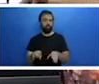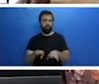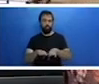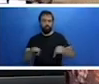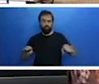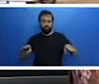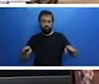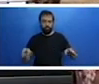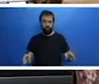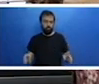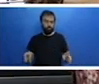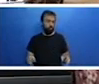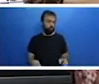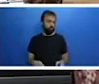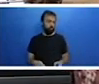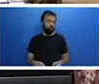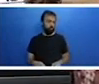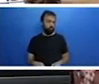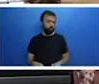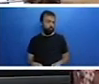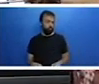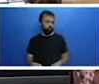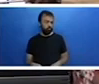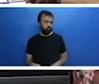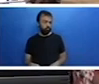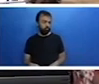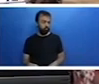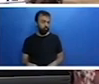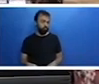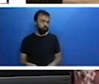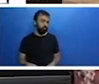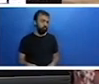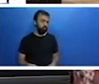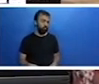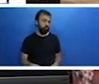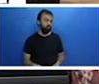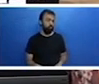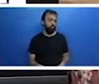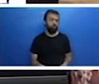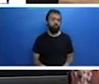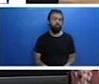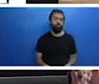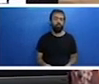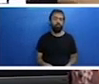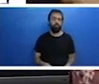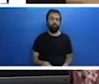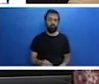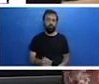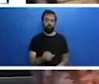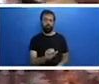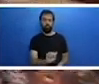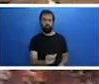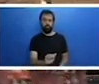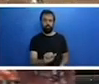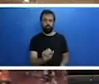falei, se você está na casa A2 e vai vir para A3,